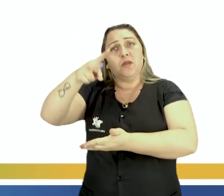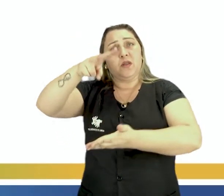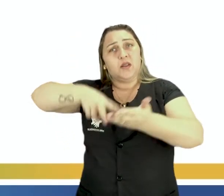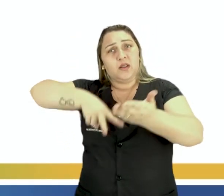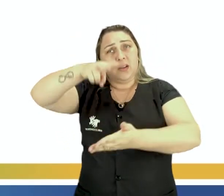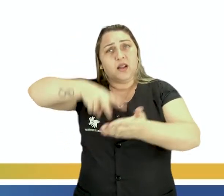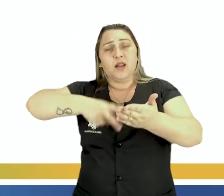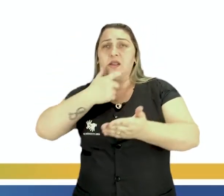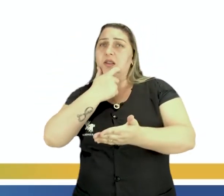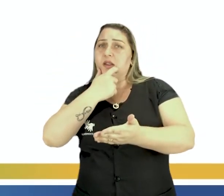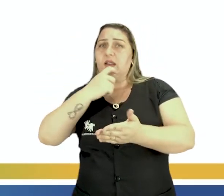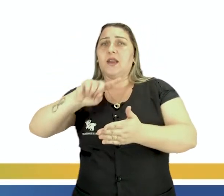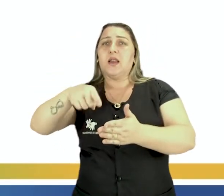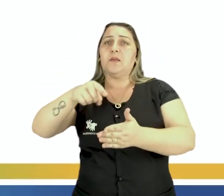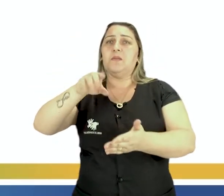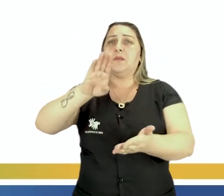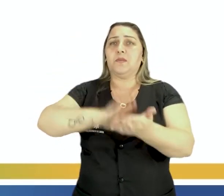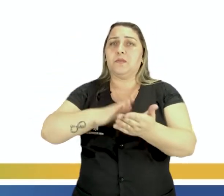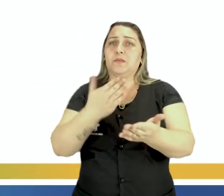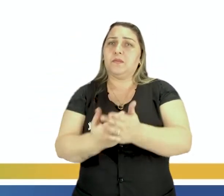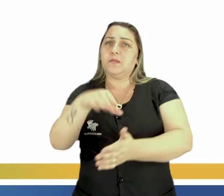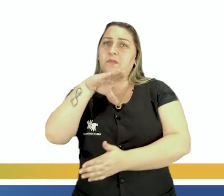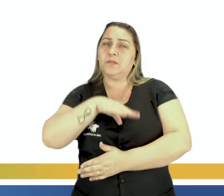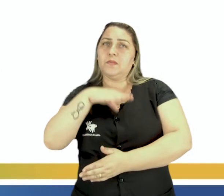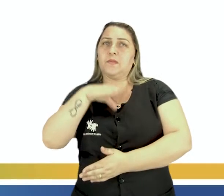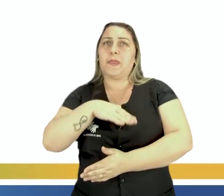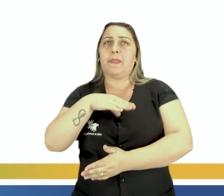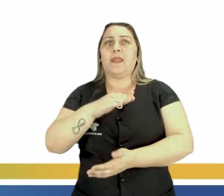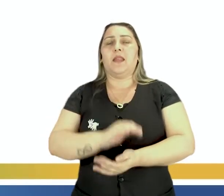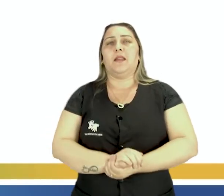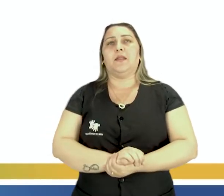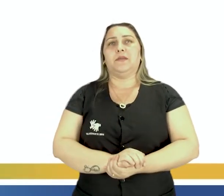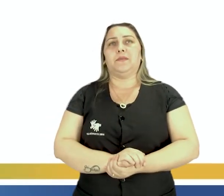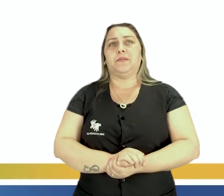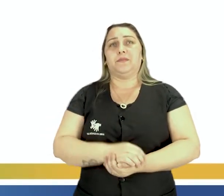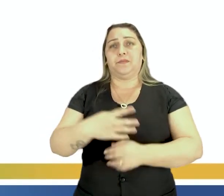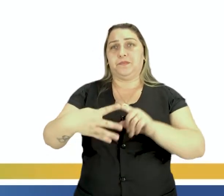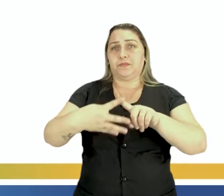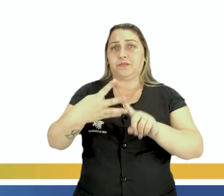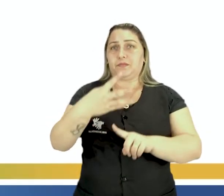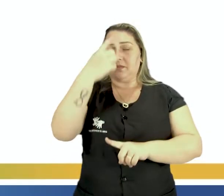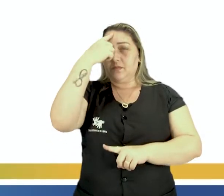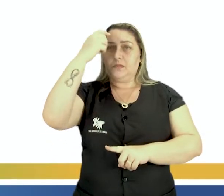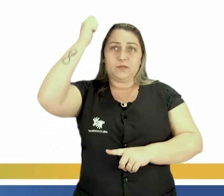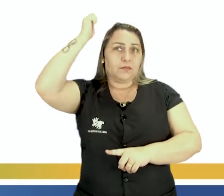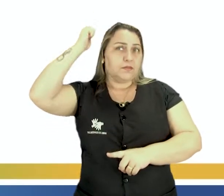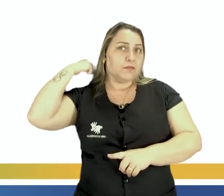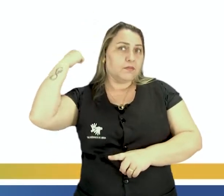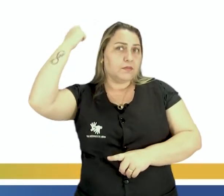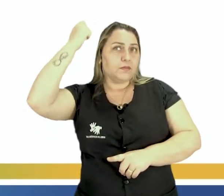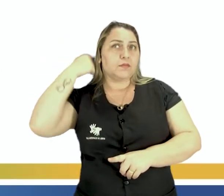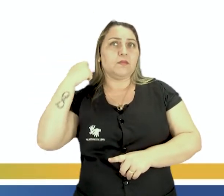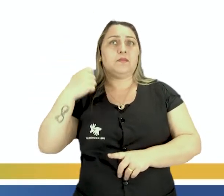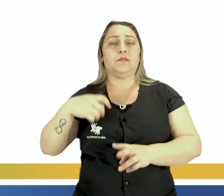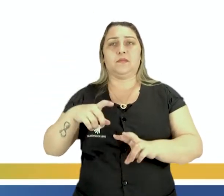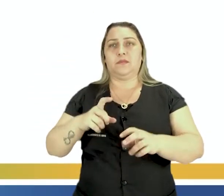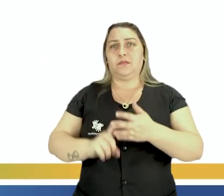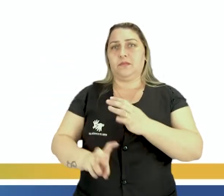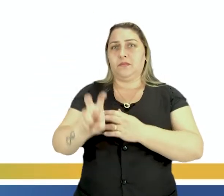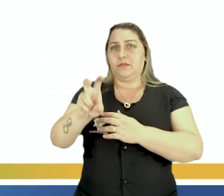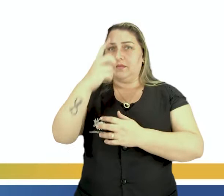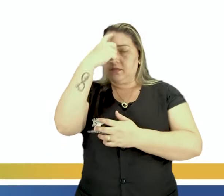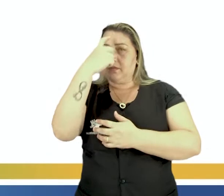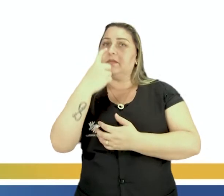pelo verbo take, ok? Take a shower. Comb your hair, pentear o cabelo.